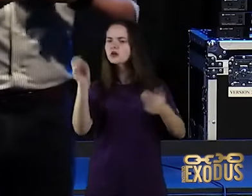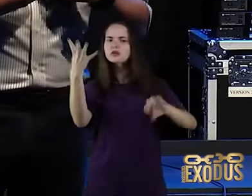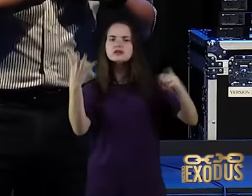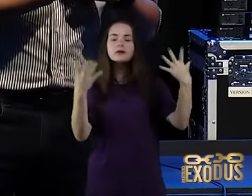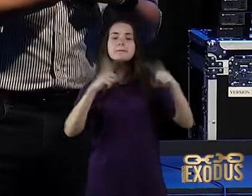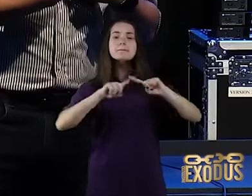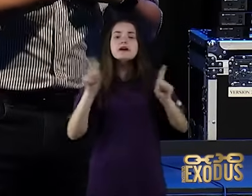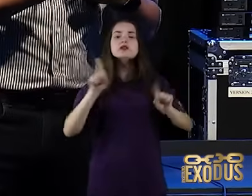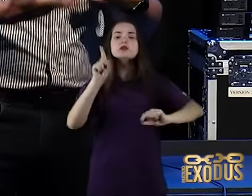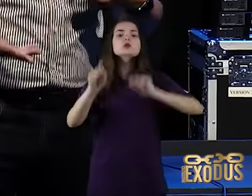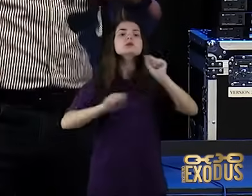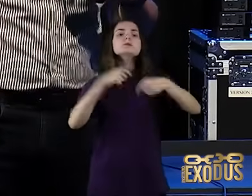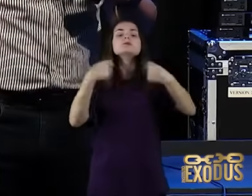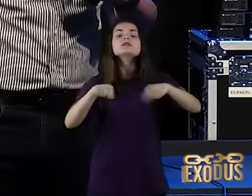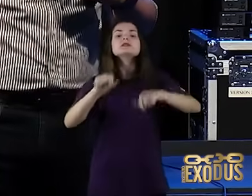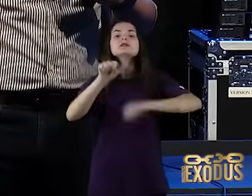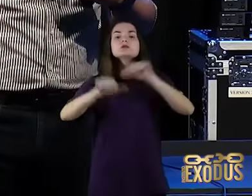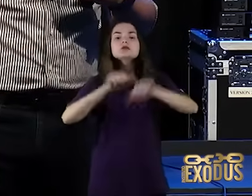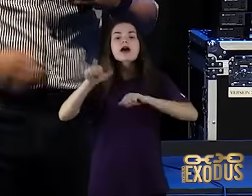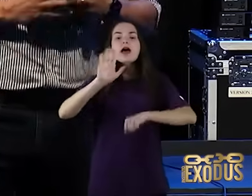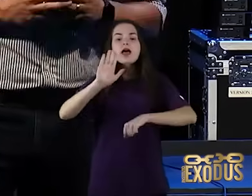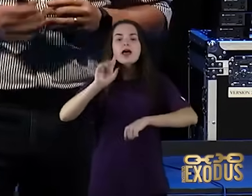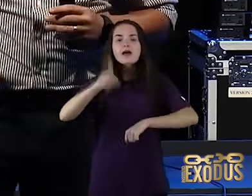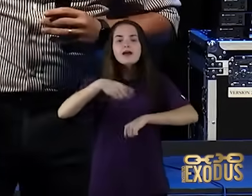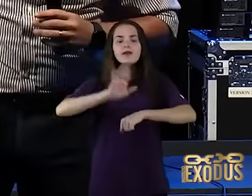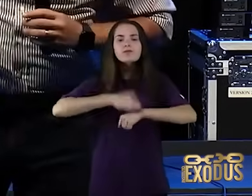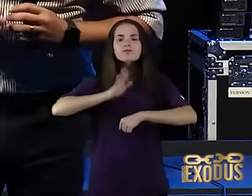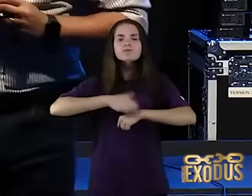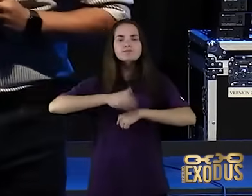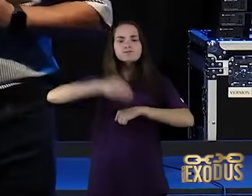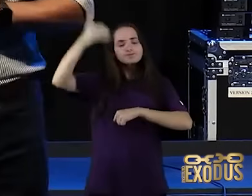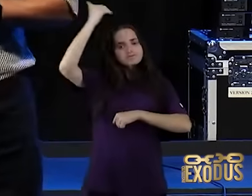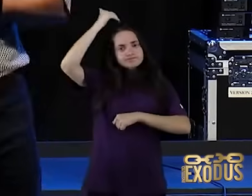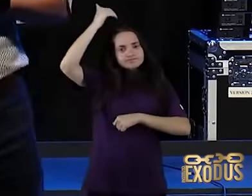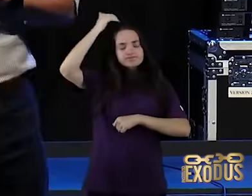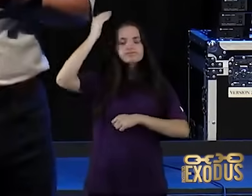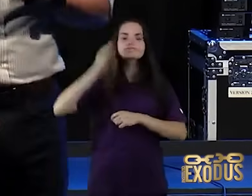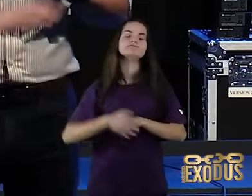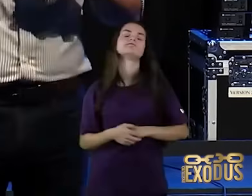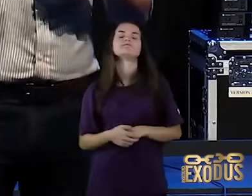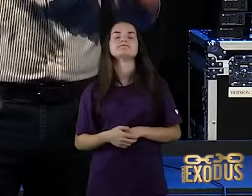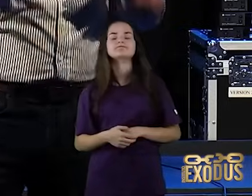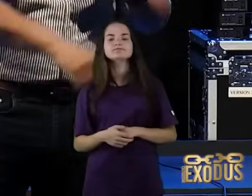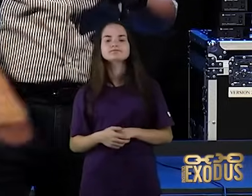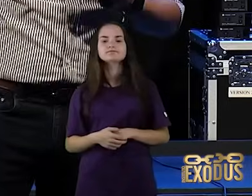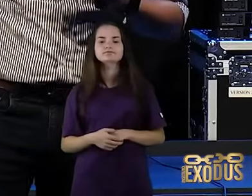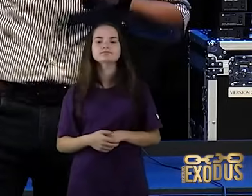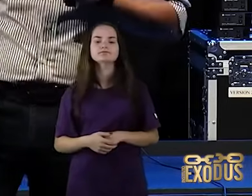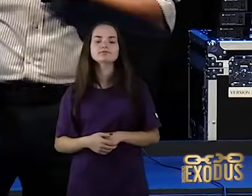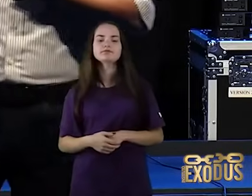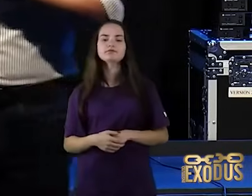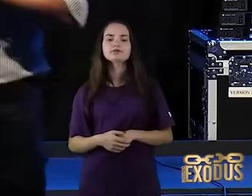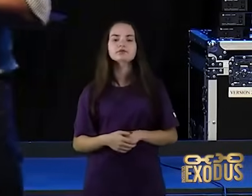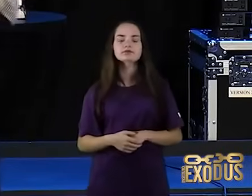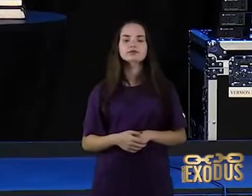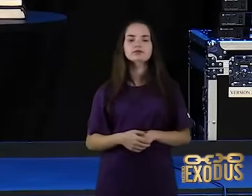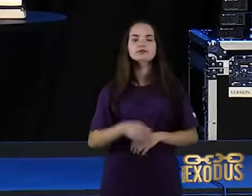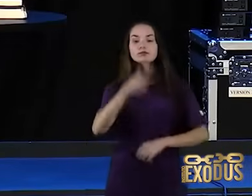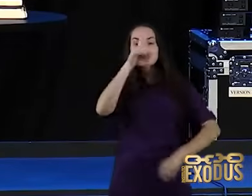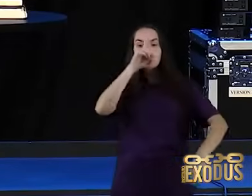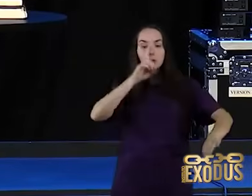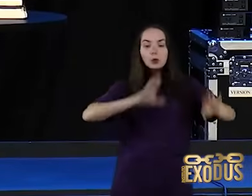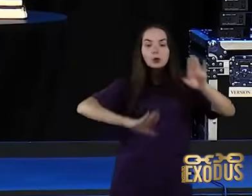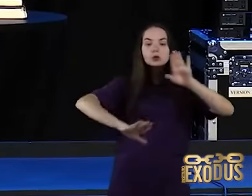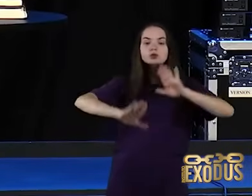vida ou uma área da minha vida muda quando eu quero mudar número cinco proteja seus sonhos Olha